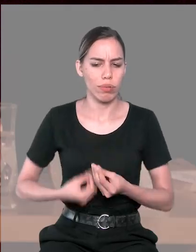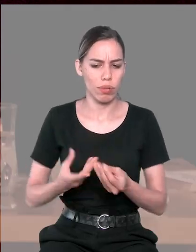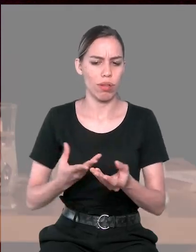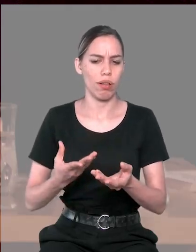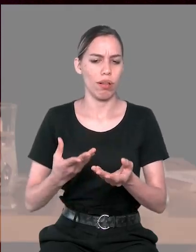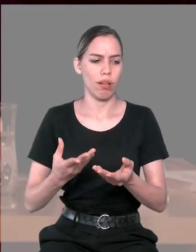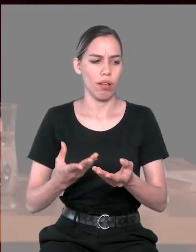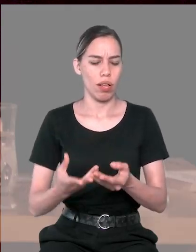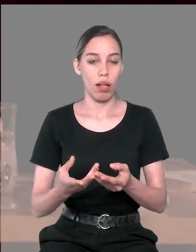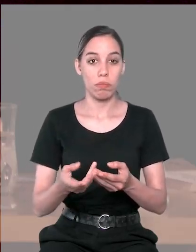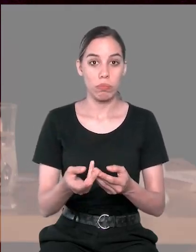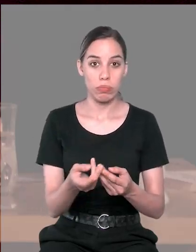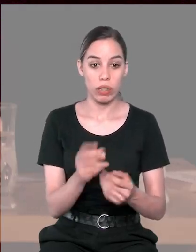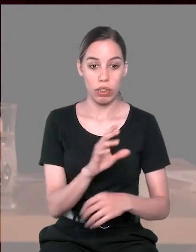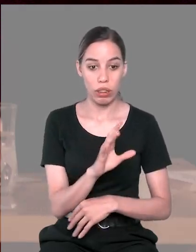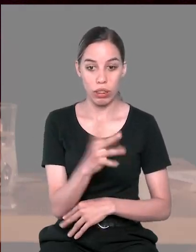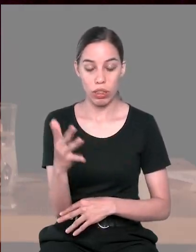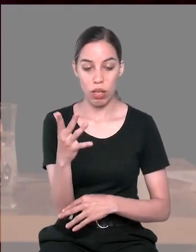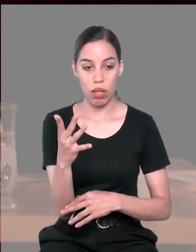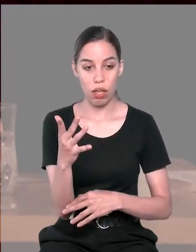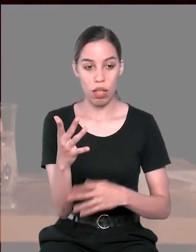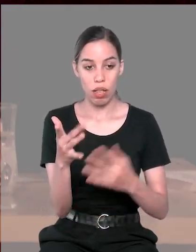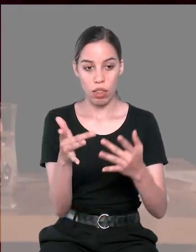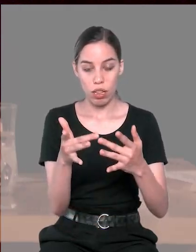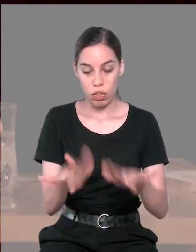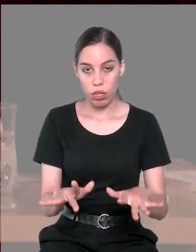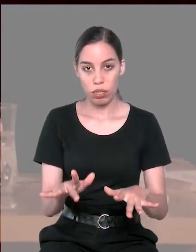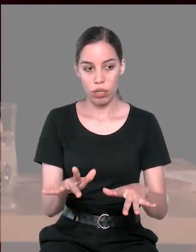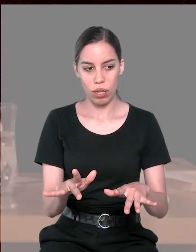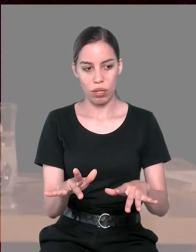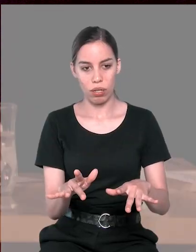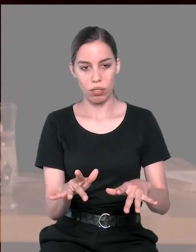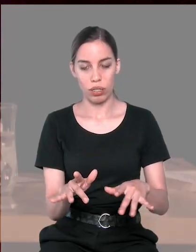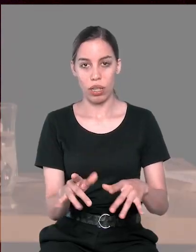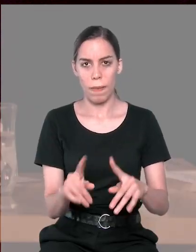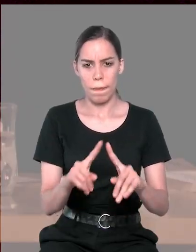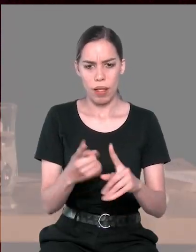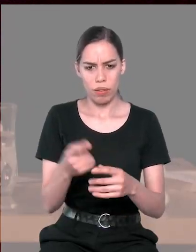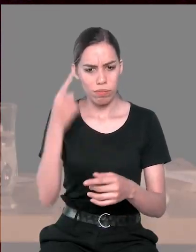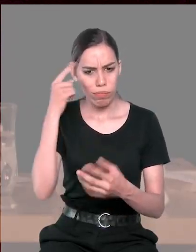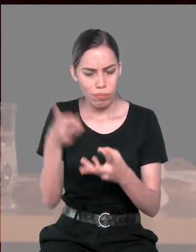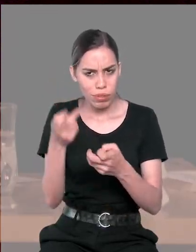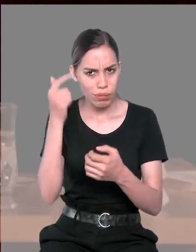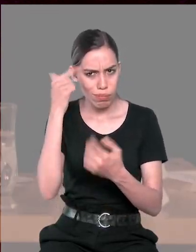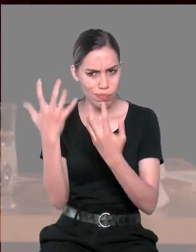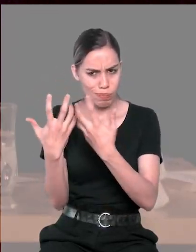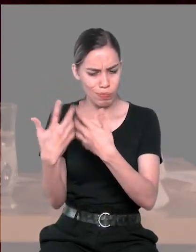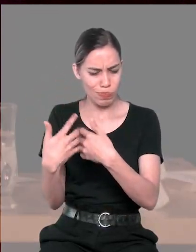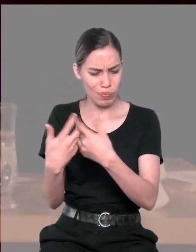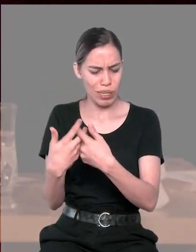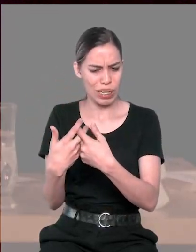natureza intocada em torno de nós, na verdade é uma complexa interação entre o que é dado e o que é